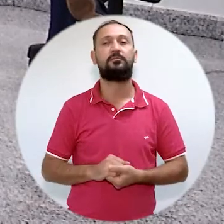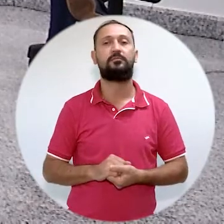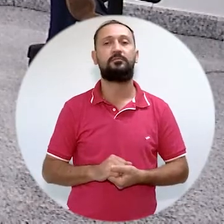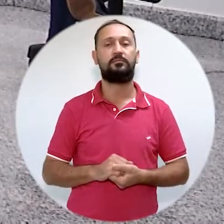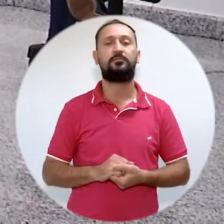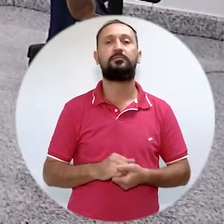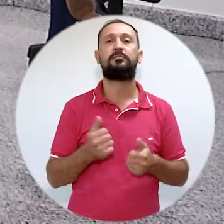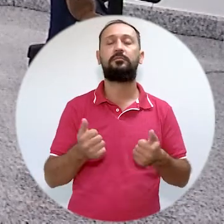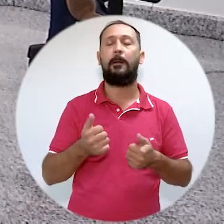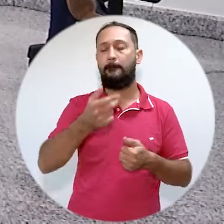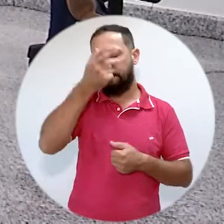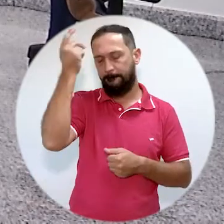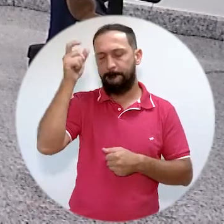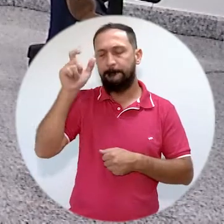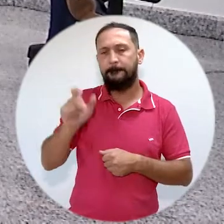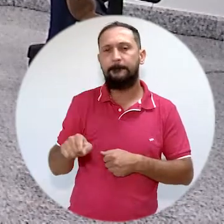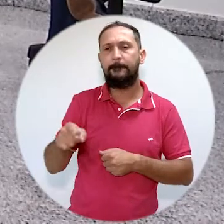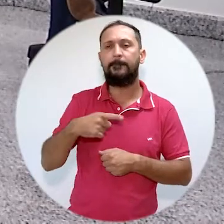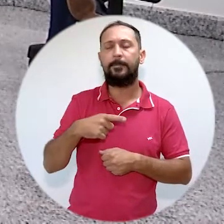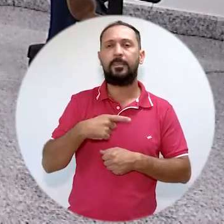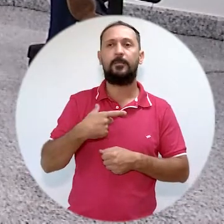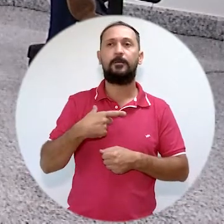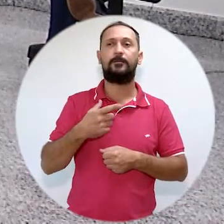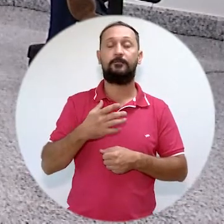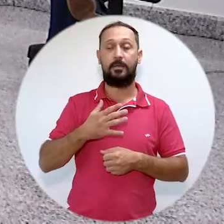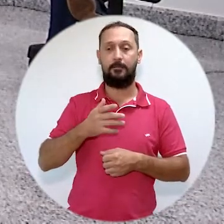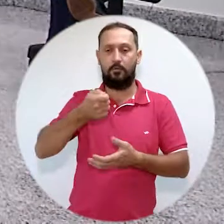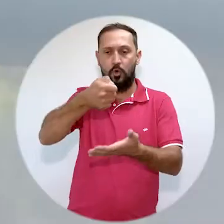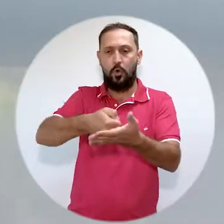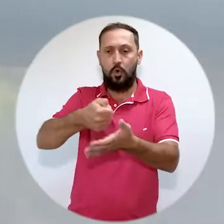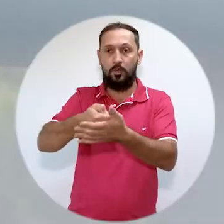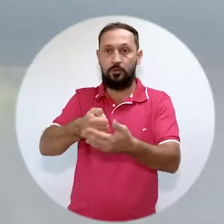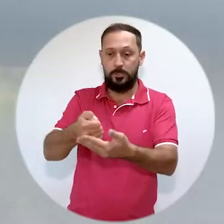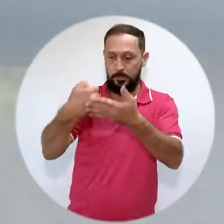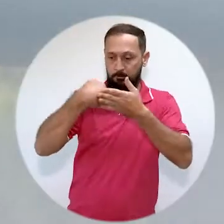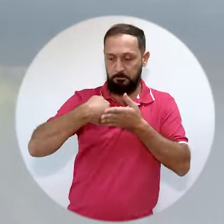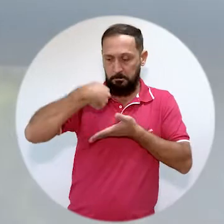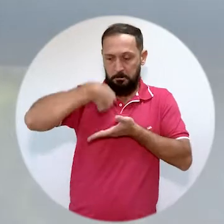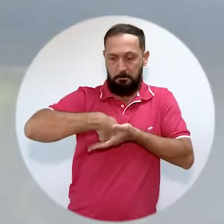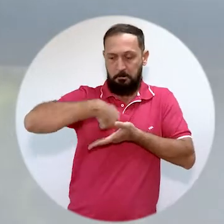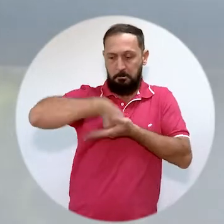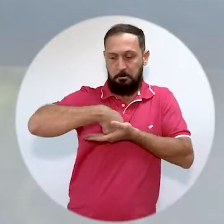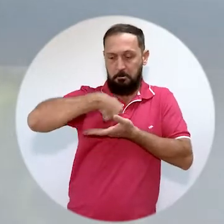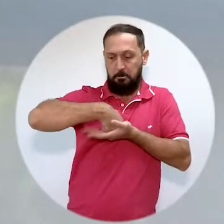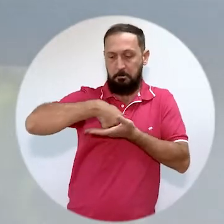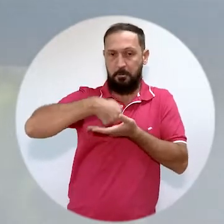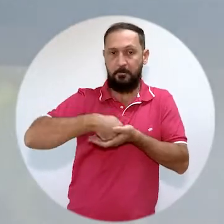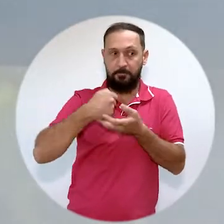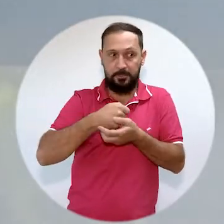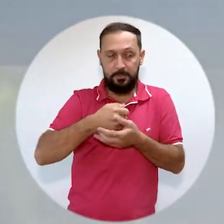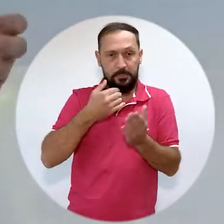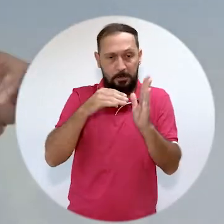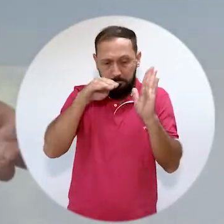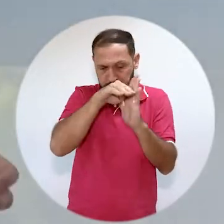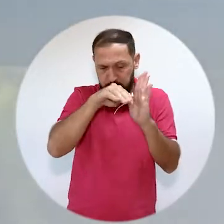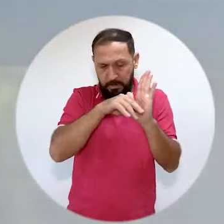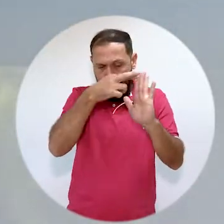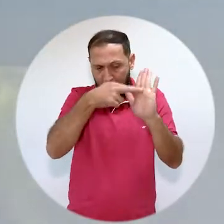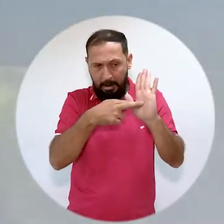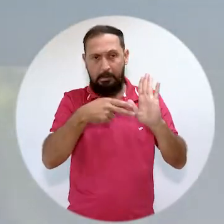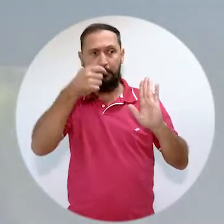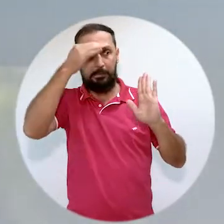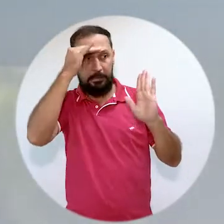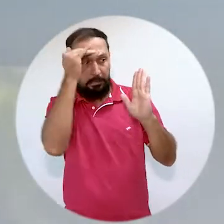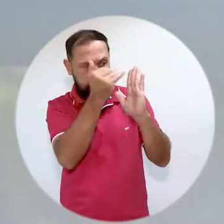mudanças, você diz. Pessoas que têm muito autocobrança, né? Geralmente muito dogmáticas, tudo, né? Muito controladoras,